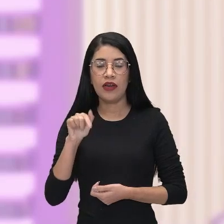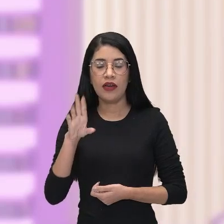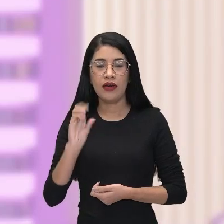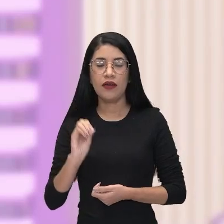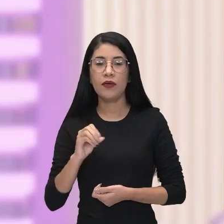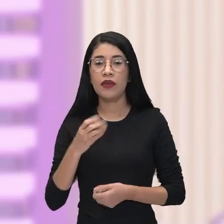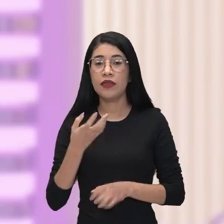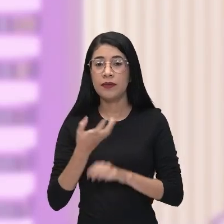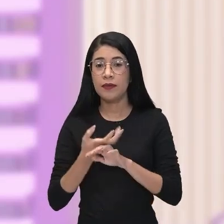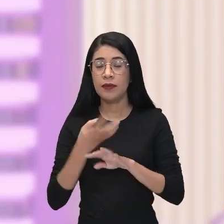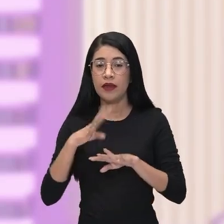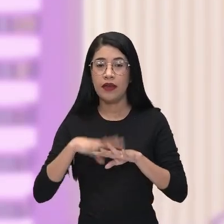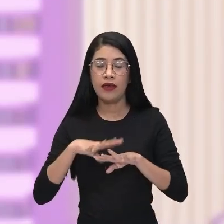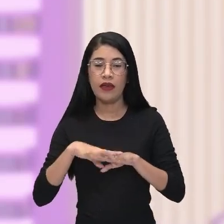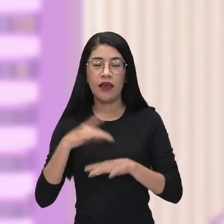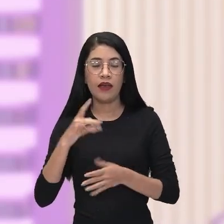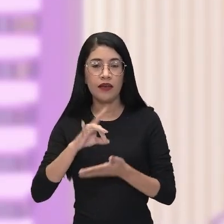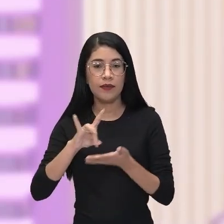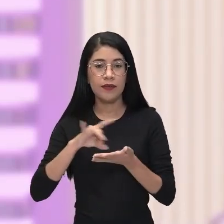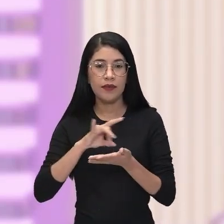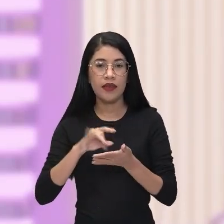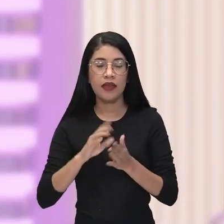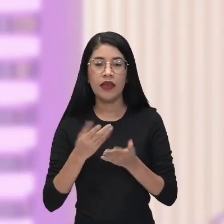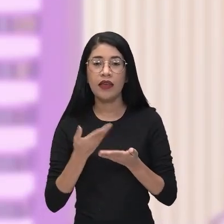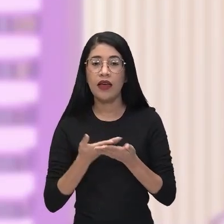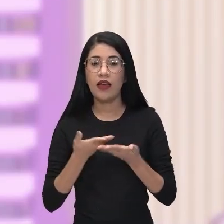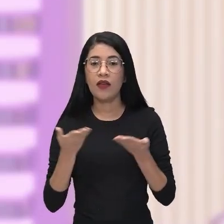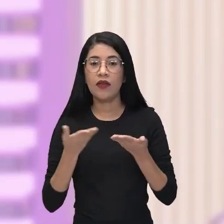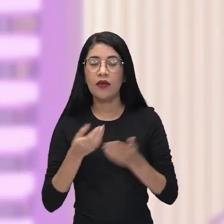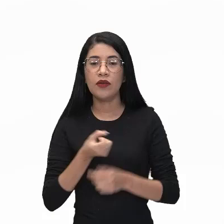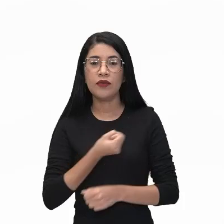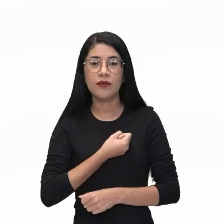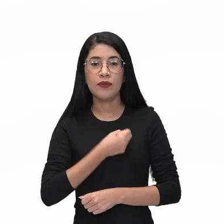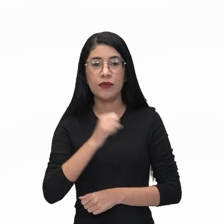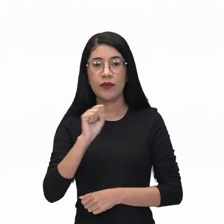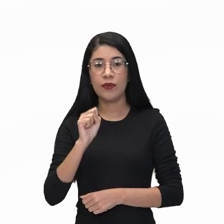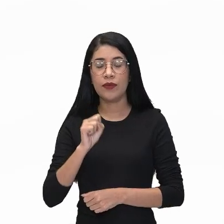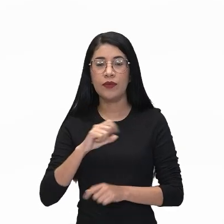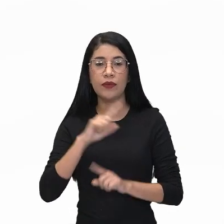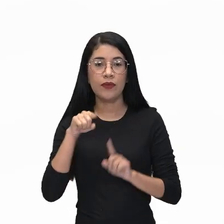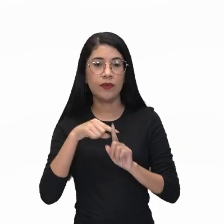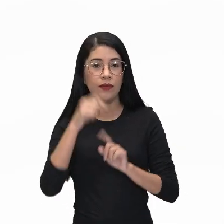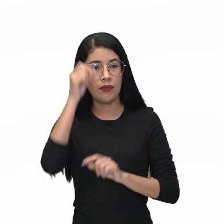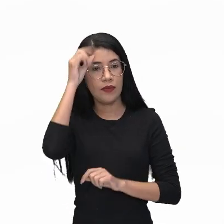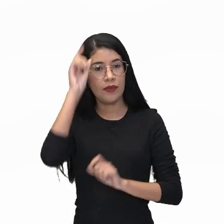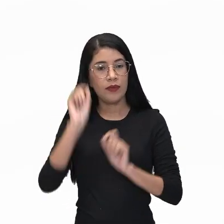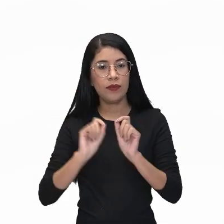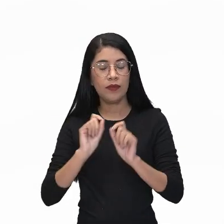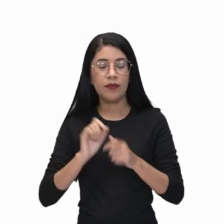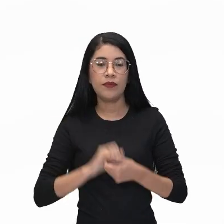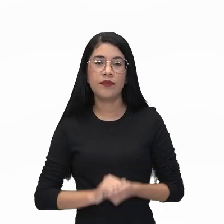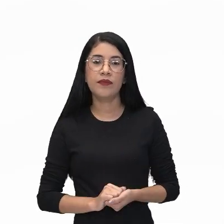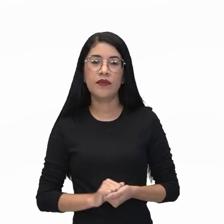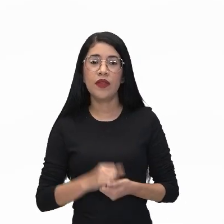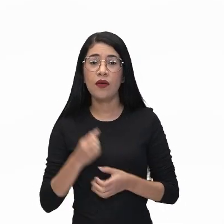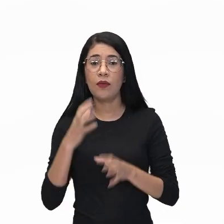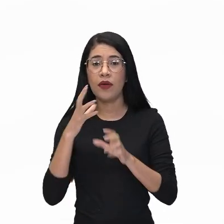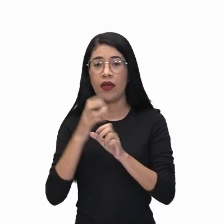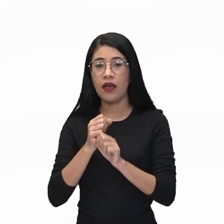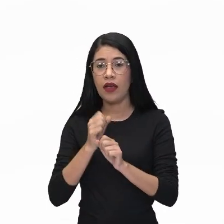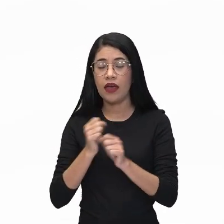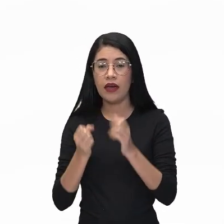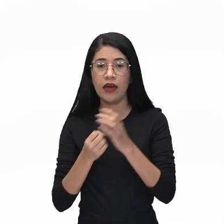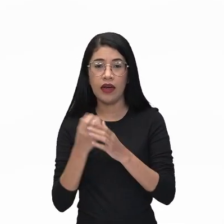matemática aqui do Centro de Mídias, e esta é a nossa aula de número 8, que tem como objeto de conhecimento resolução